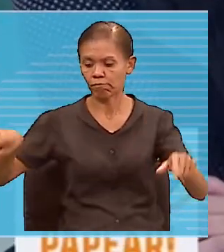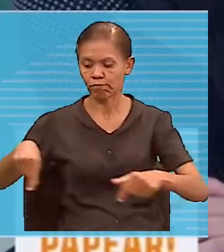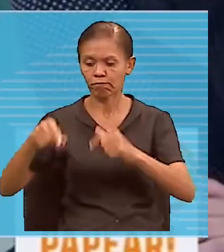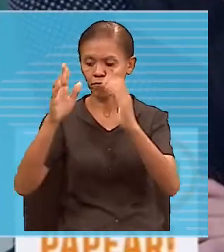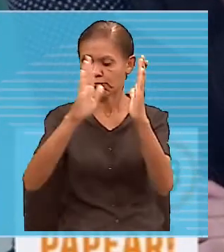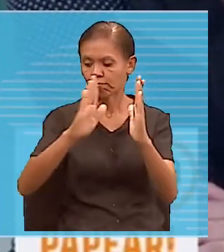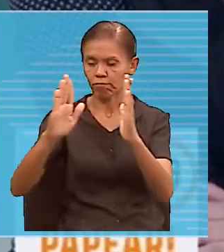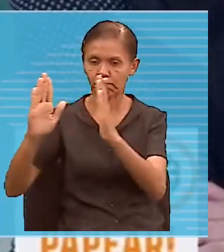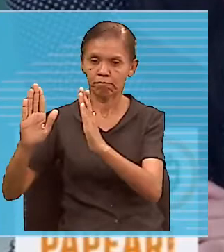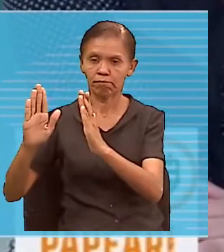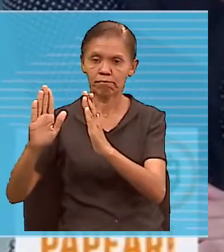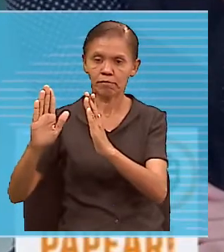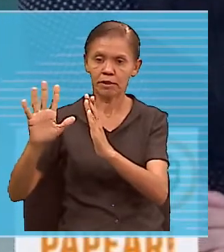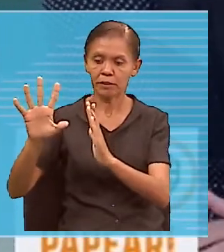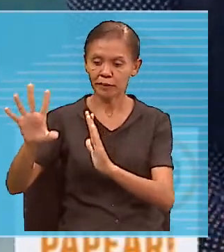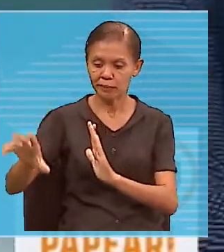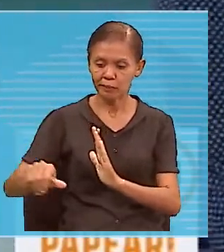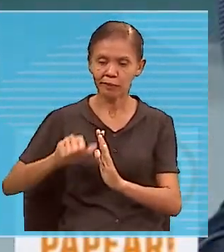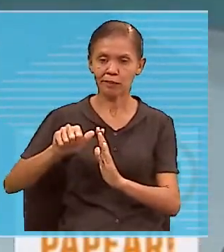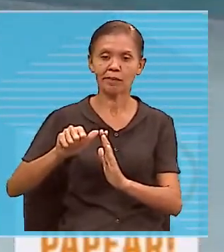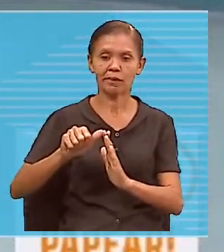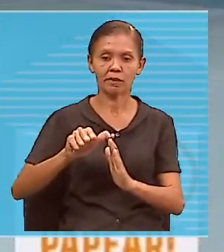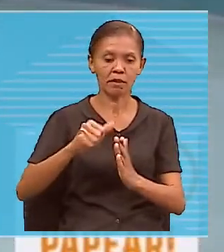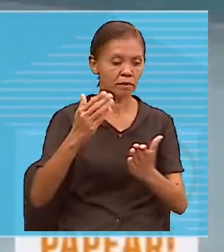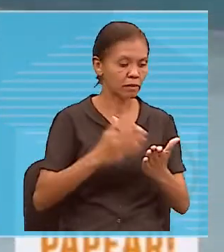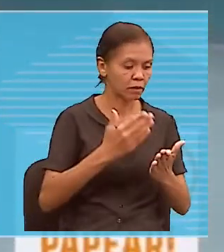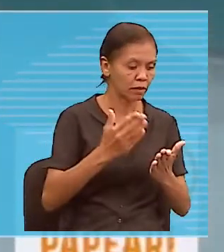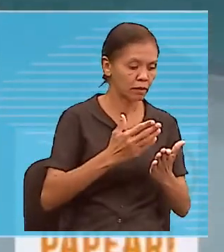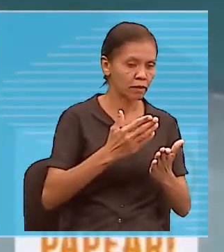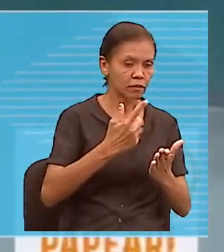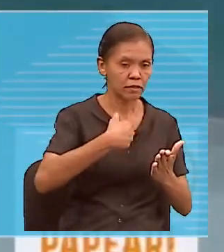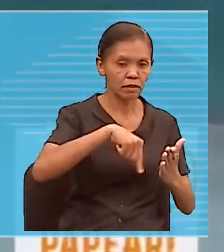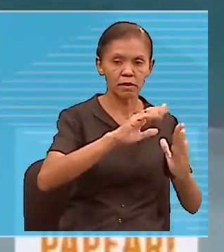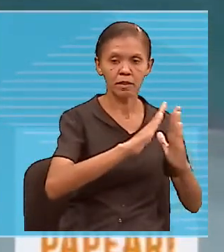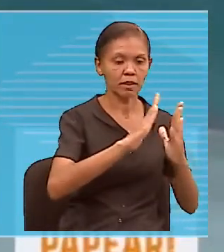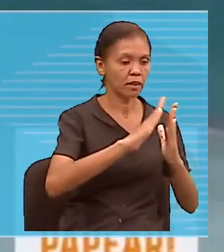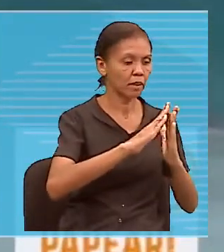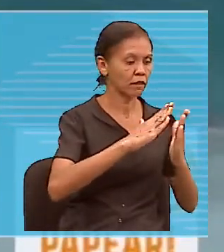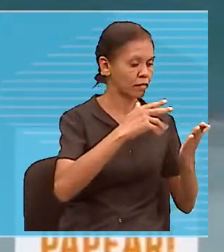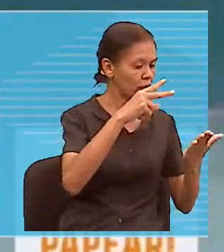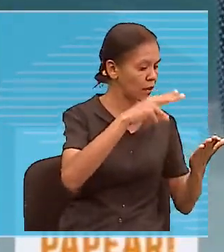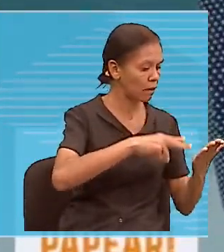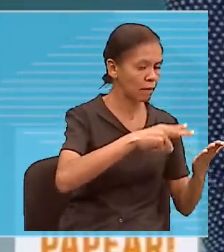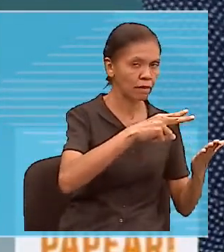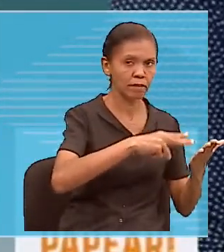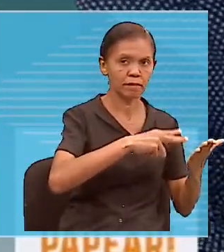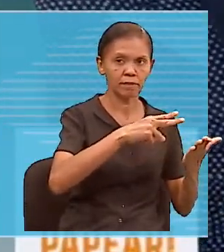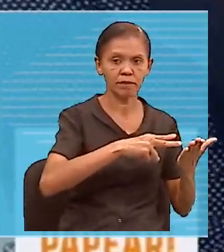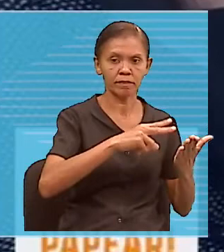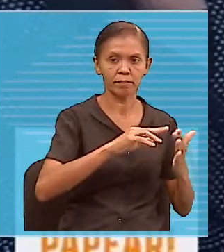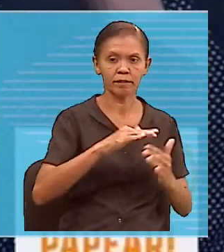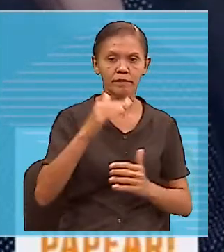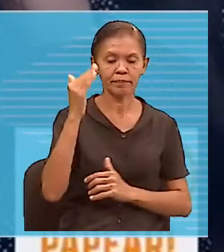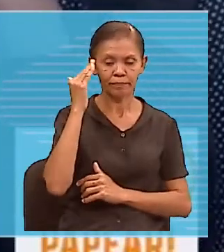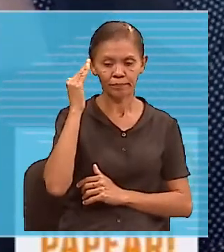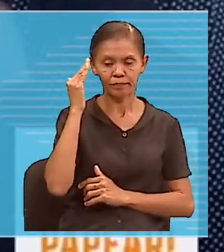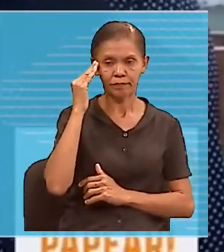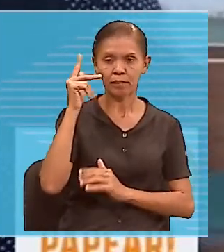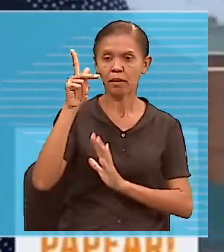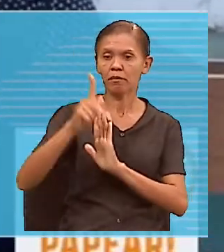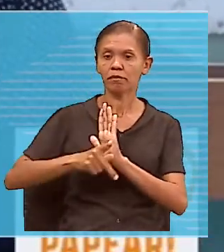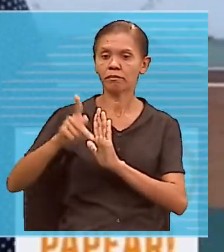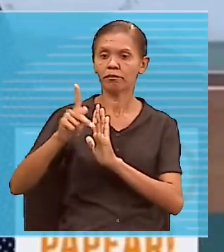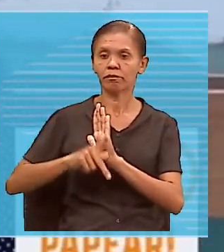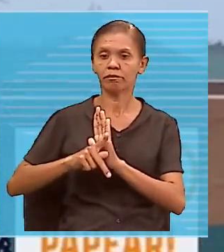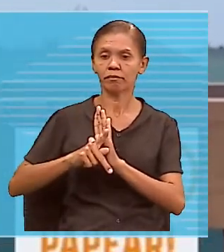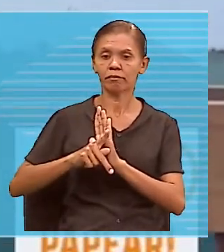vivenciar elas. Entendi. E esse projeto, ele teve início quando? O projeto se iniciou no